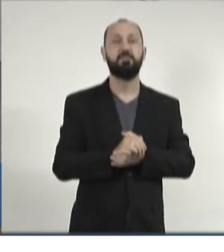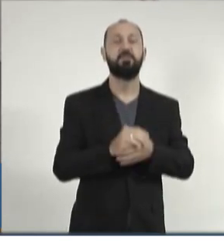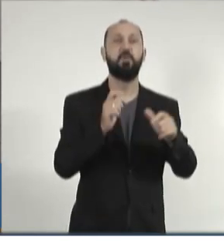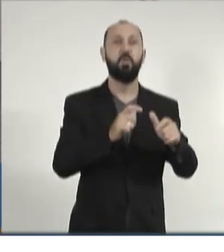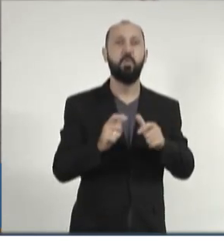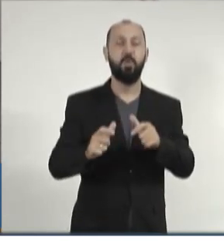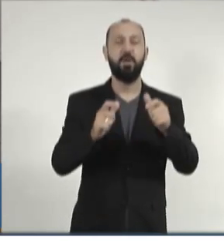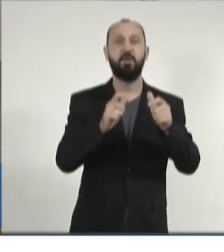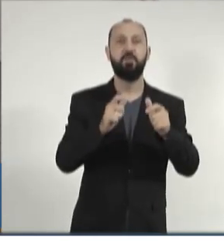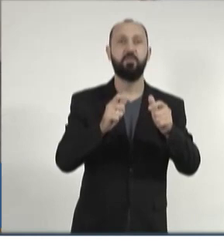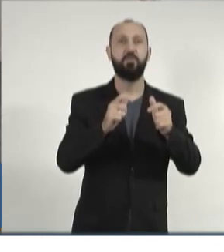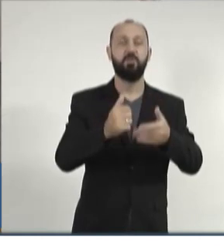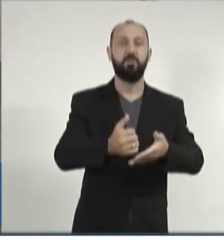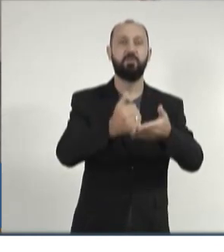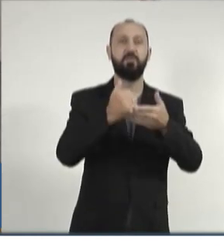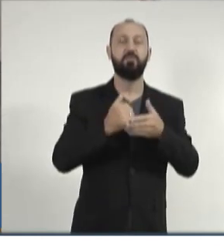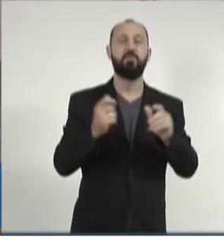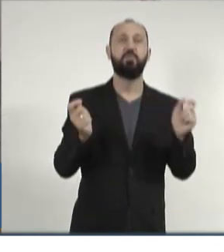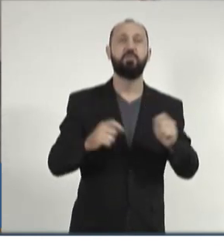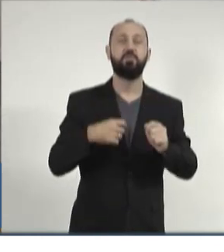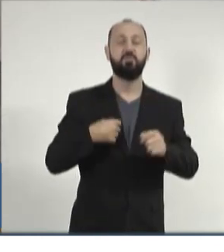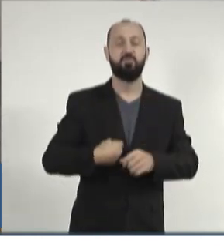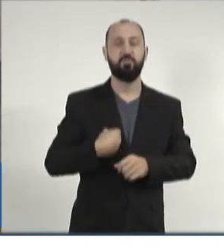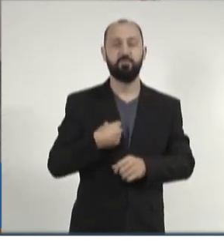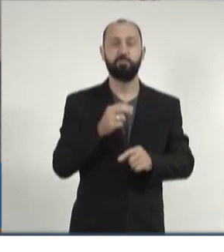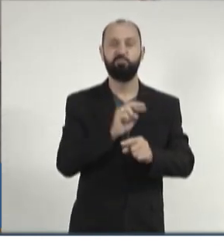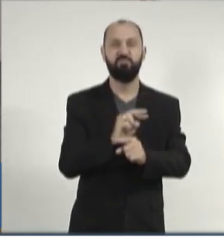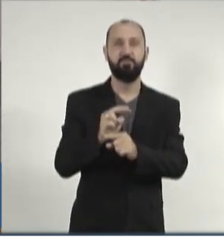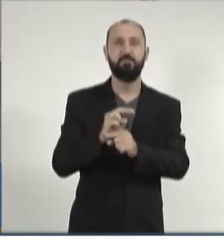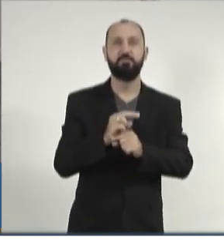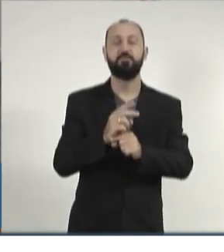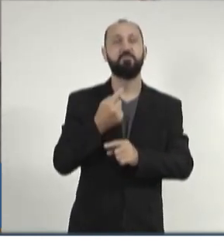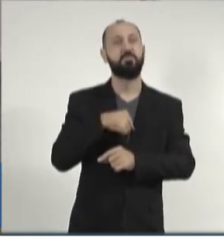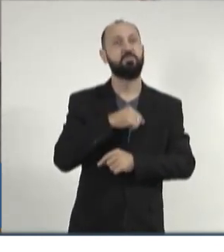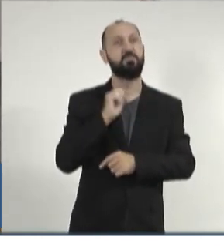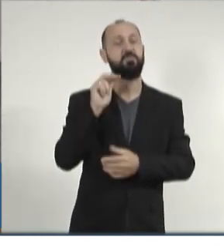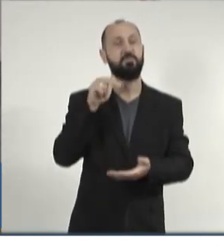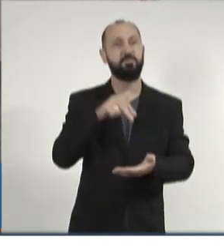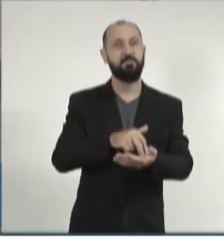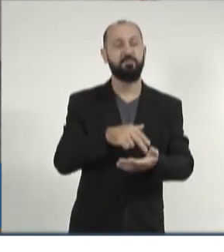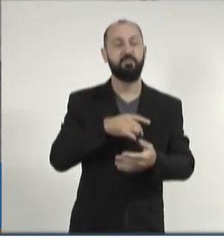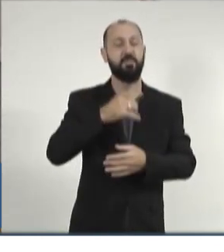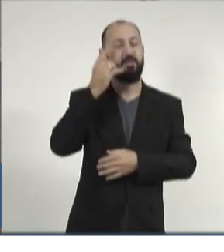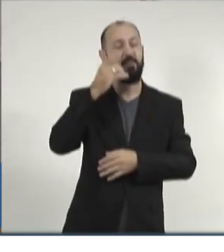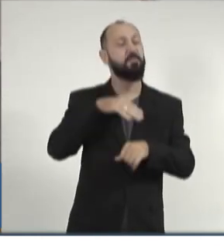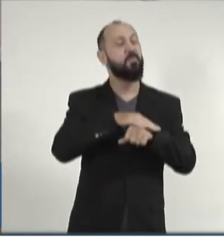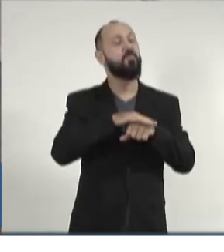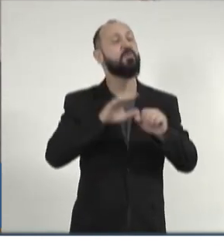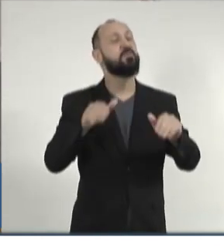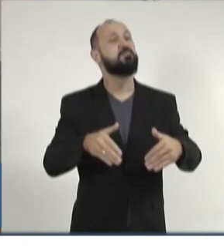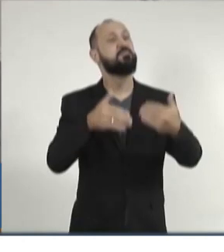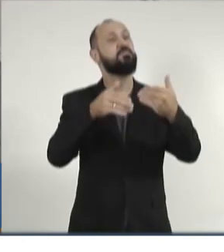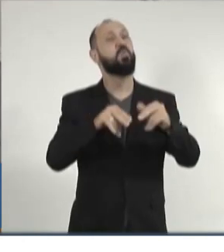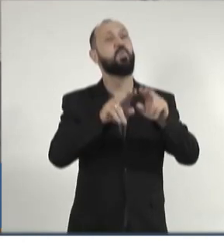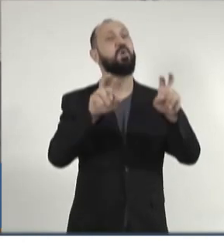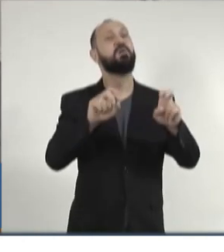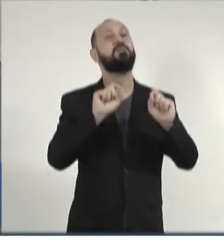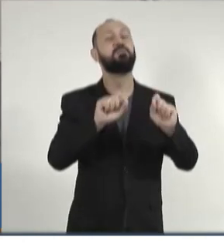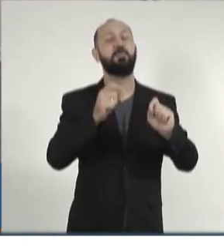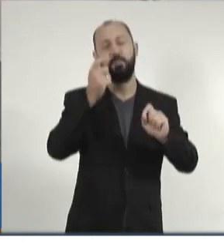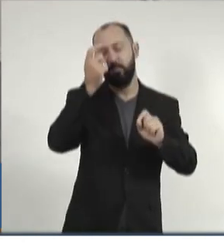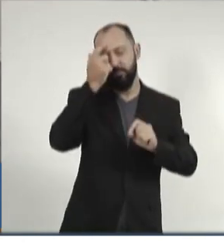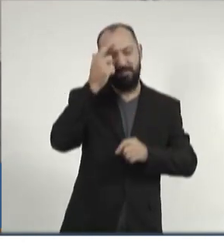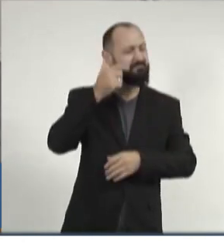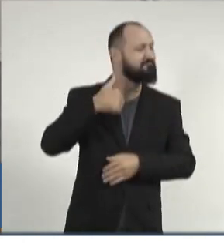canais de ajuda e ela possa ter sua vida preservada. Nós estamos aqui hoje, deputada, para falar com vocês sobre um dos assuntos que eu